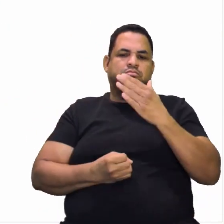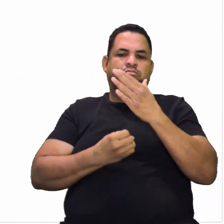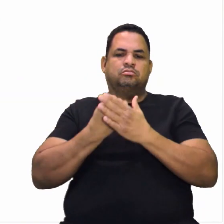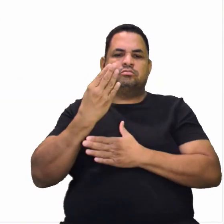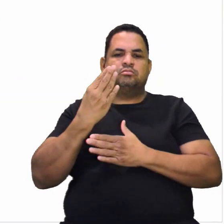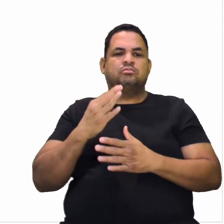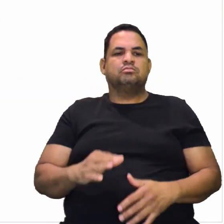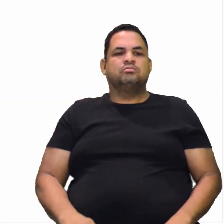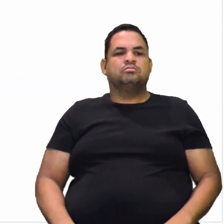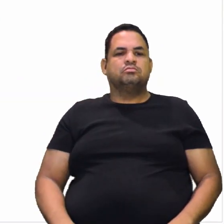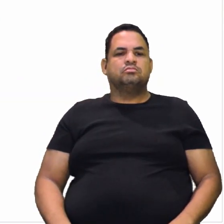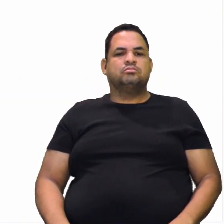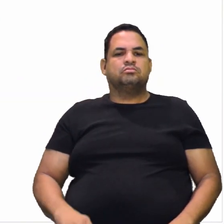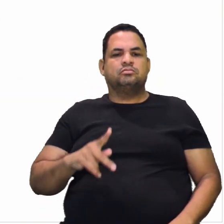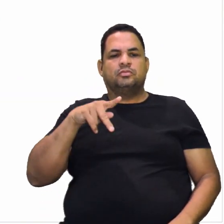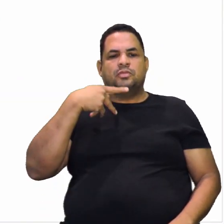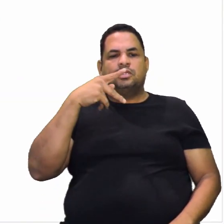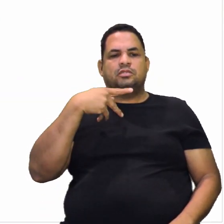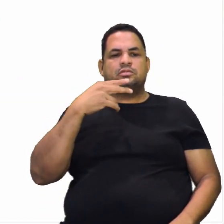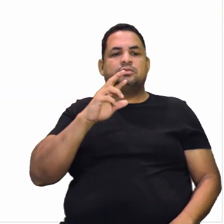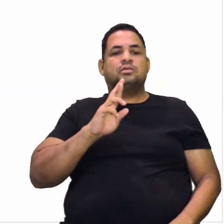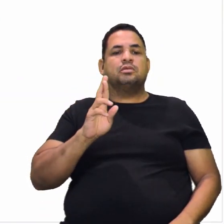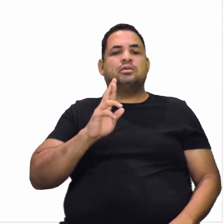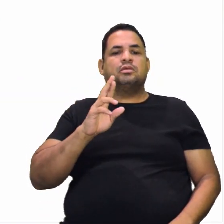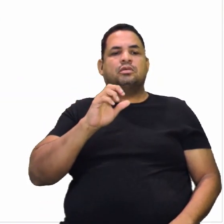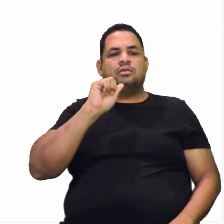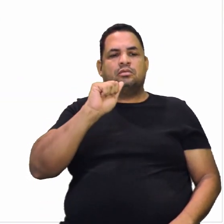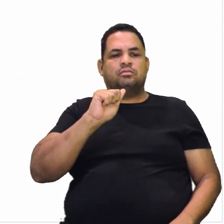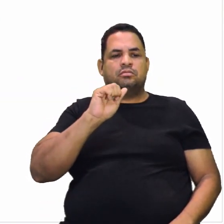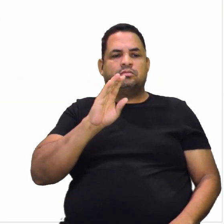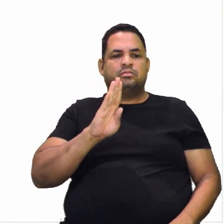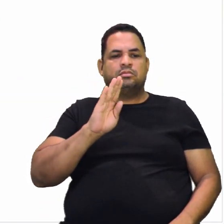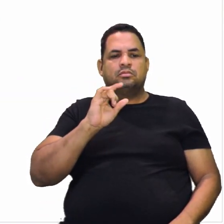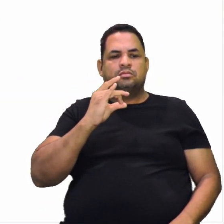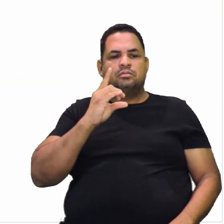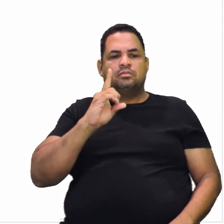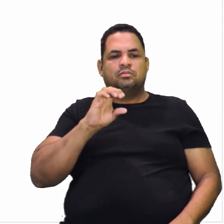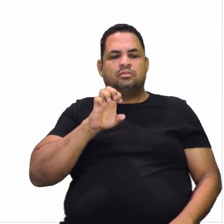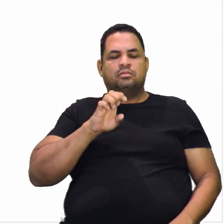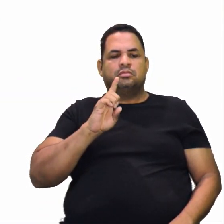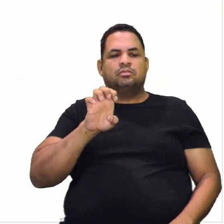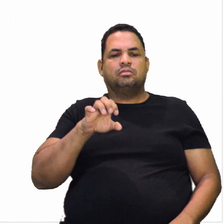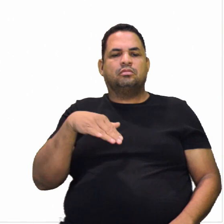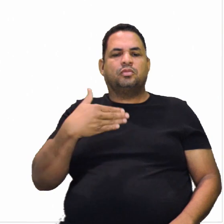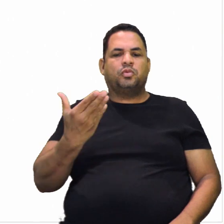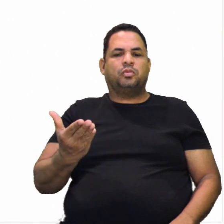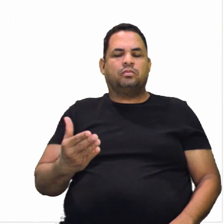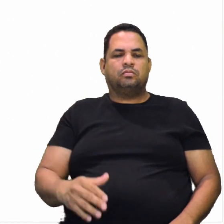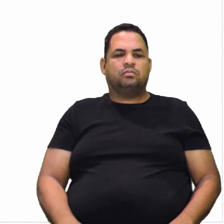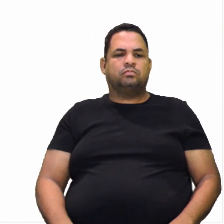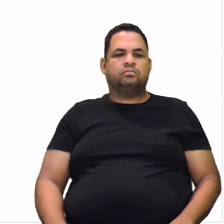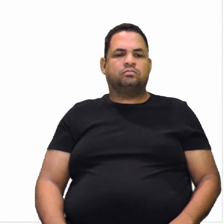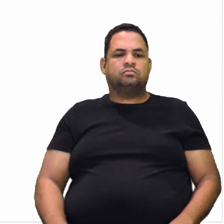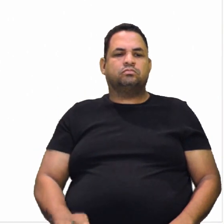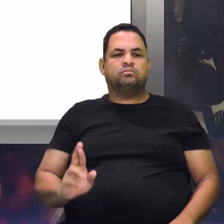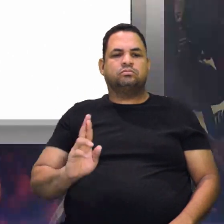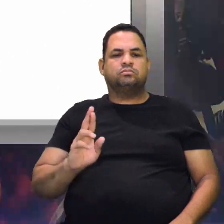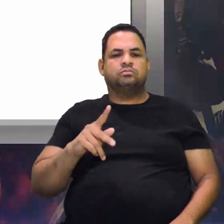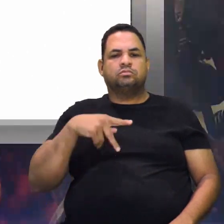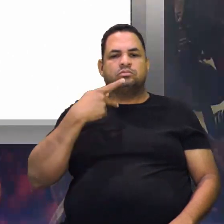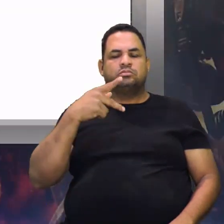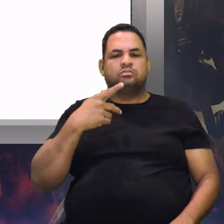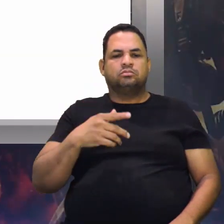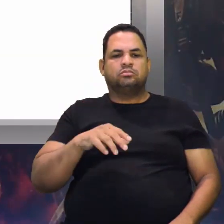vivo. Está falando de quem aí? Letra A, B, C ou D? De quem está falando? Seria